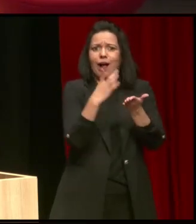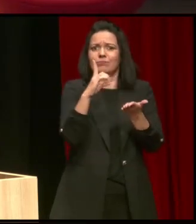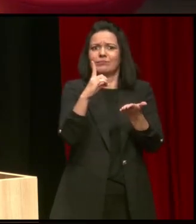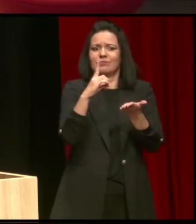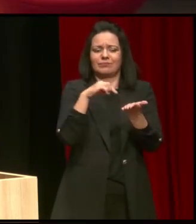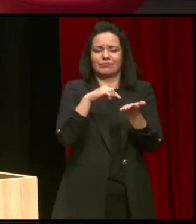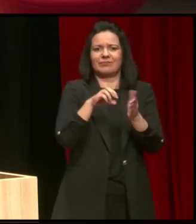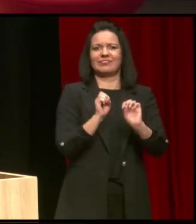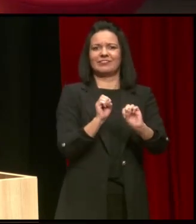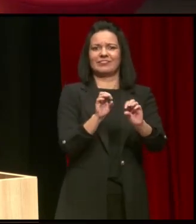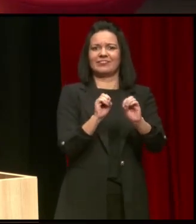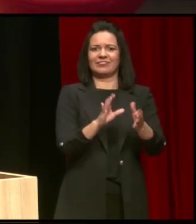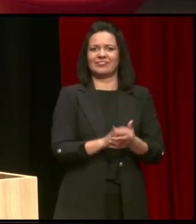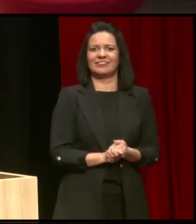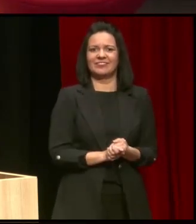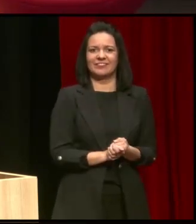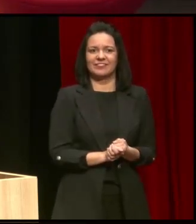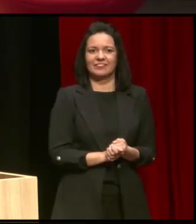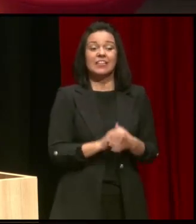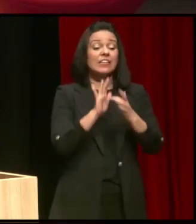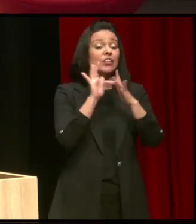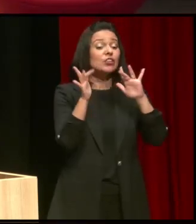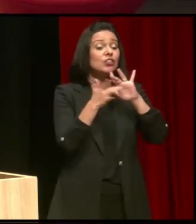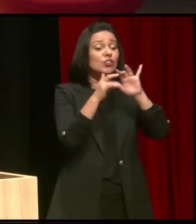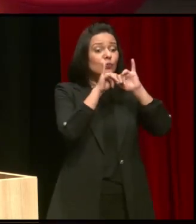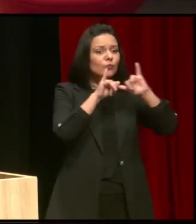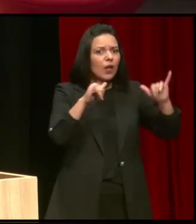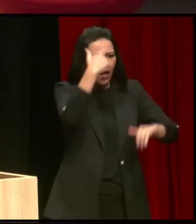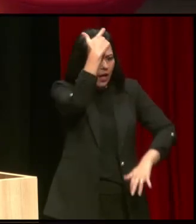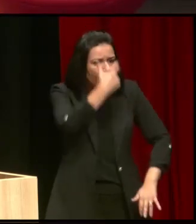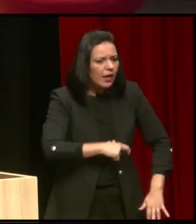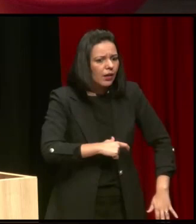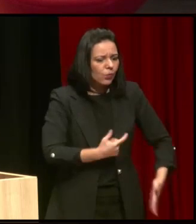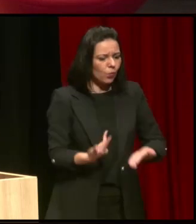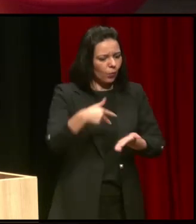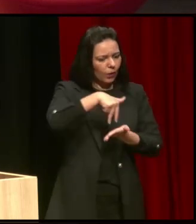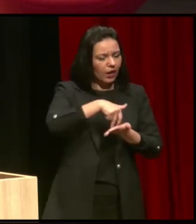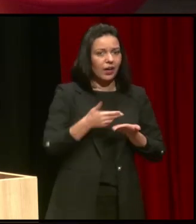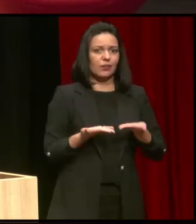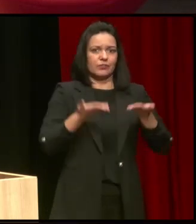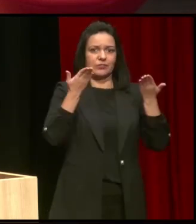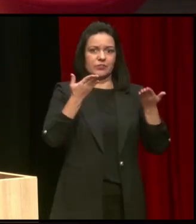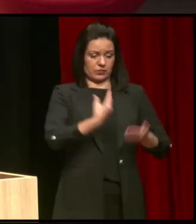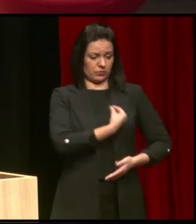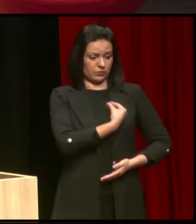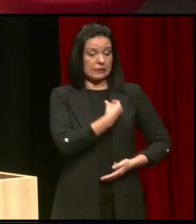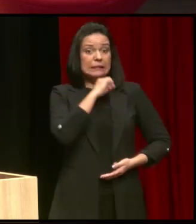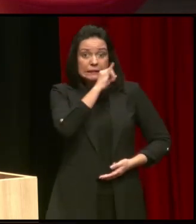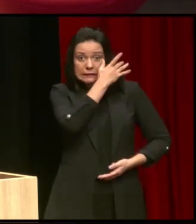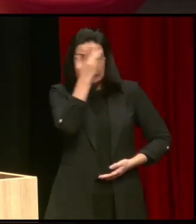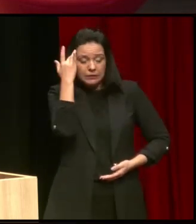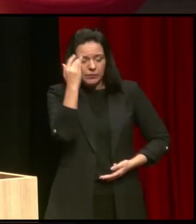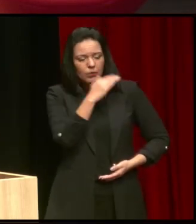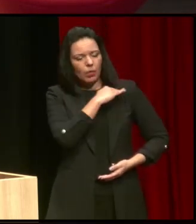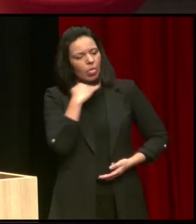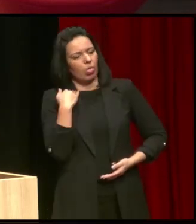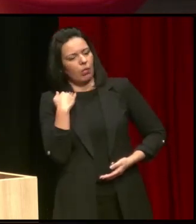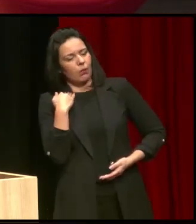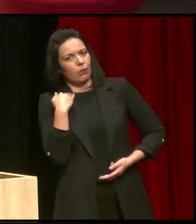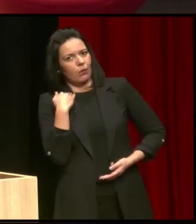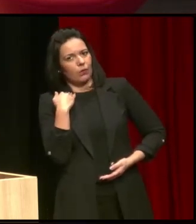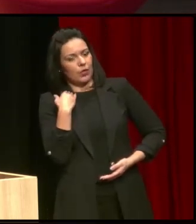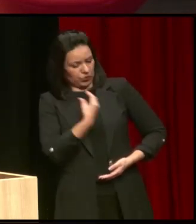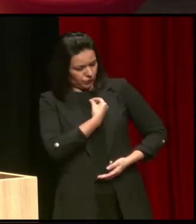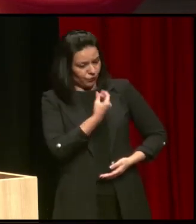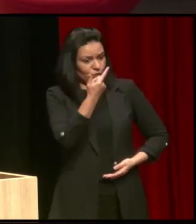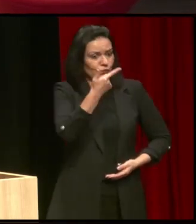Bíblia. Jesus fala o quê? Eu sou a ressurreição e a vida. Mesmo aquele que morra viverá. Isso é o que ele falou para quem? Para a família de quem?